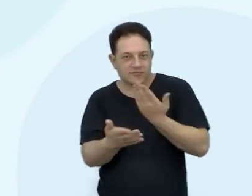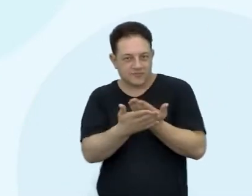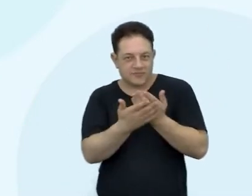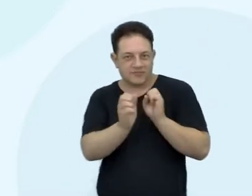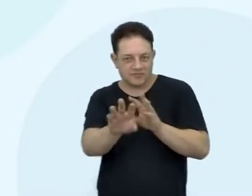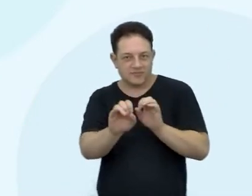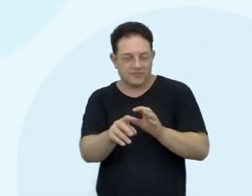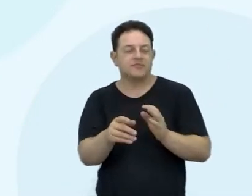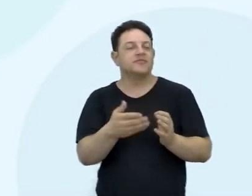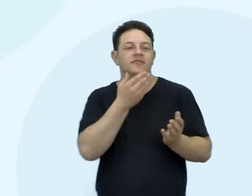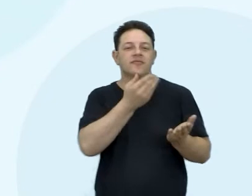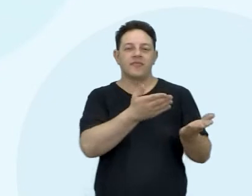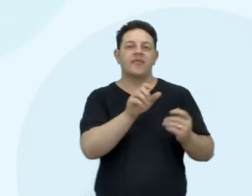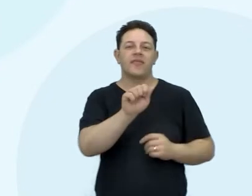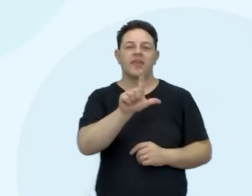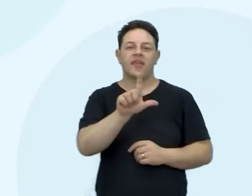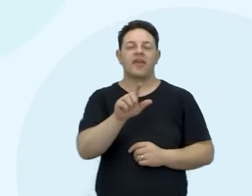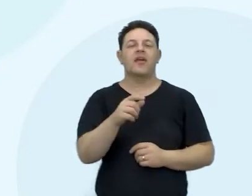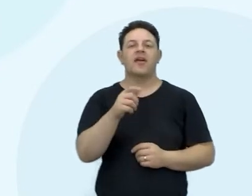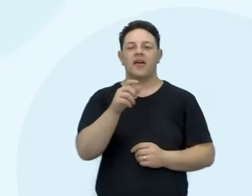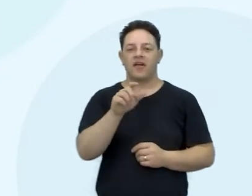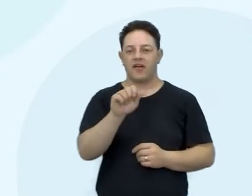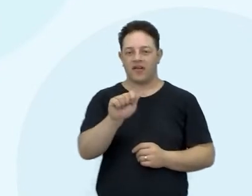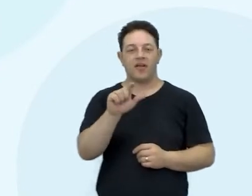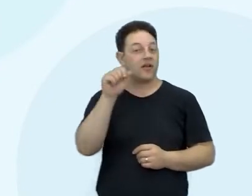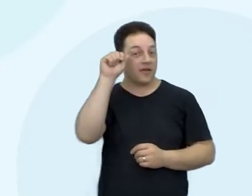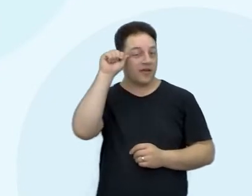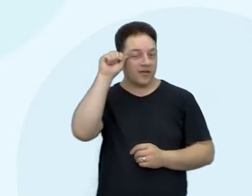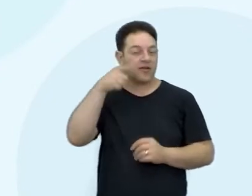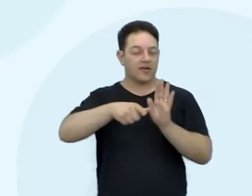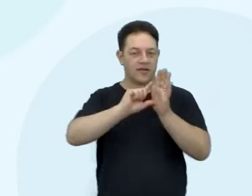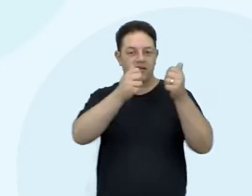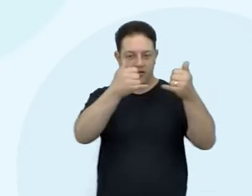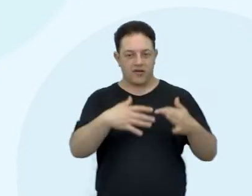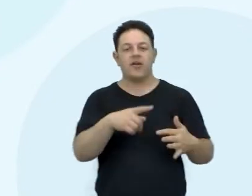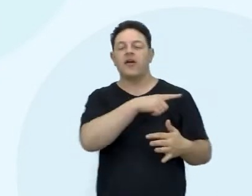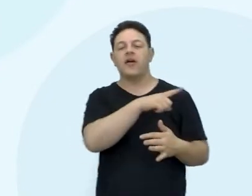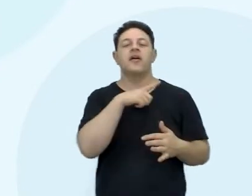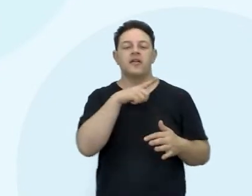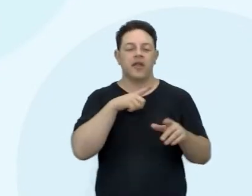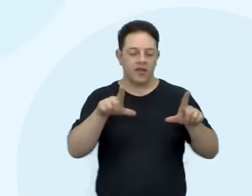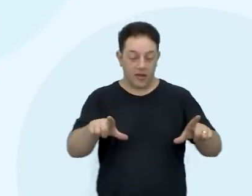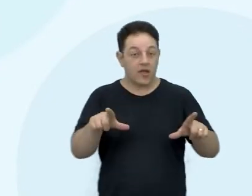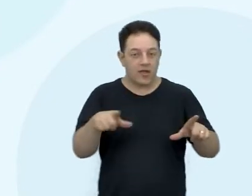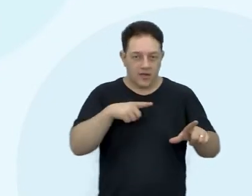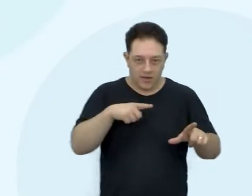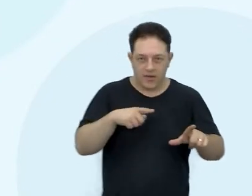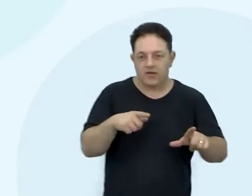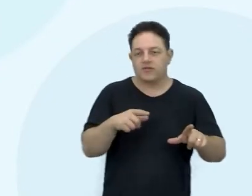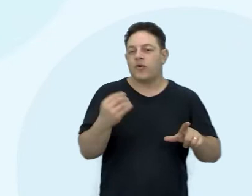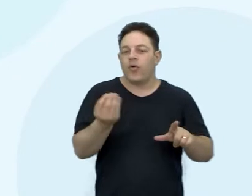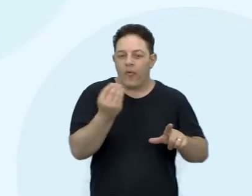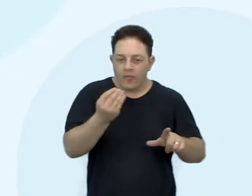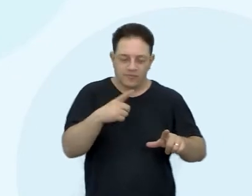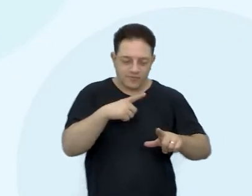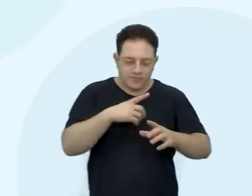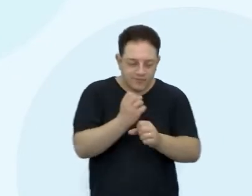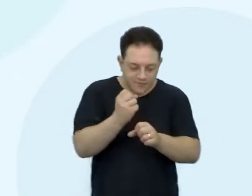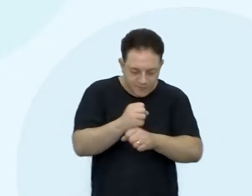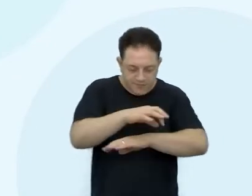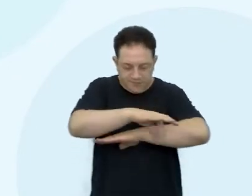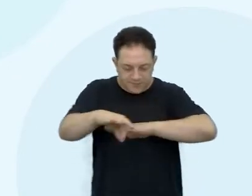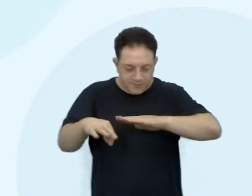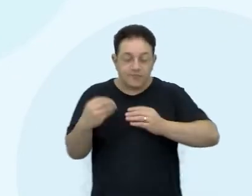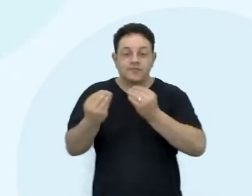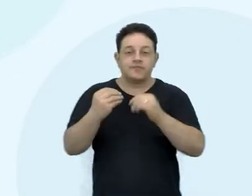que falou o professor Alexandre, a gente também elaborou uma planta baixa, fez os cálculos, mas aí a gente fez assim, a gente fez os cálculos para quanto de iluminação precisa entrar